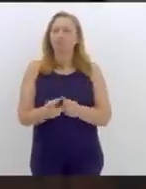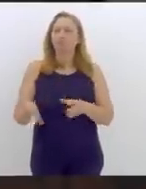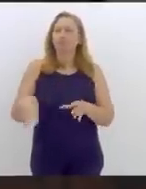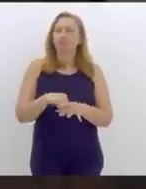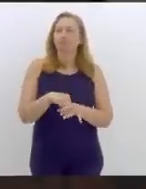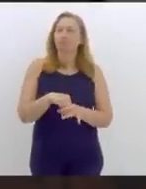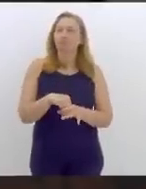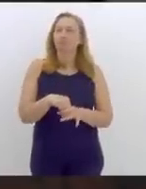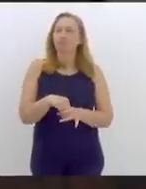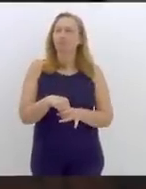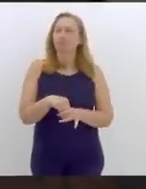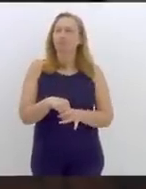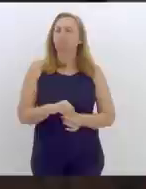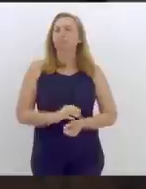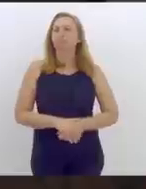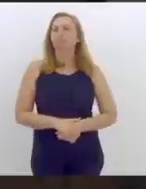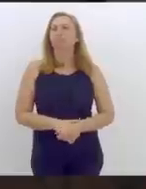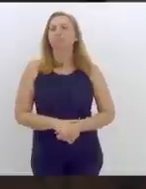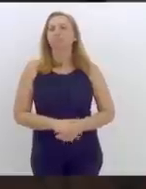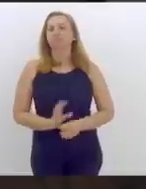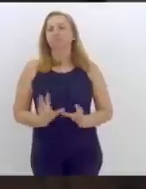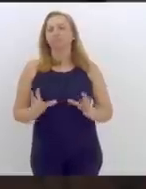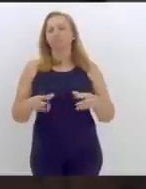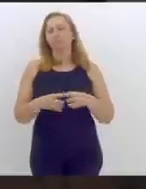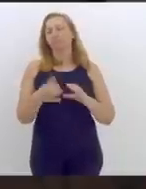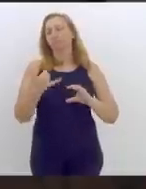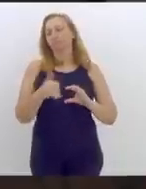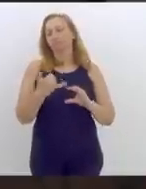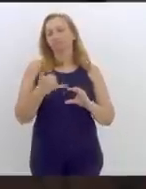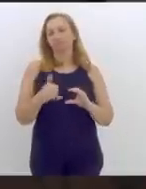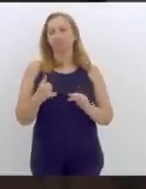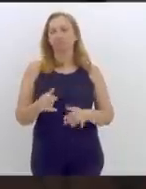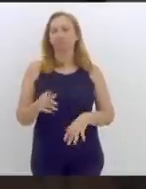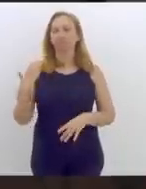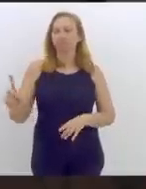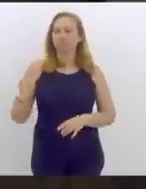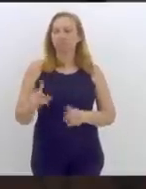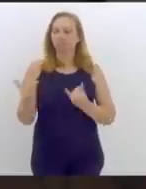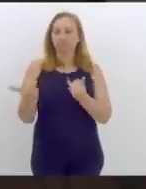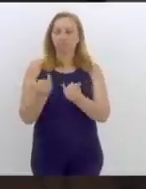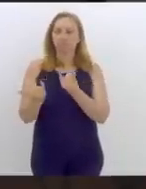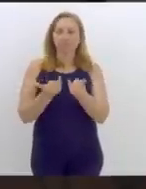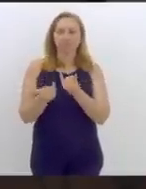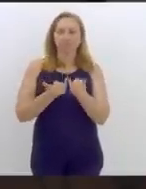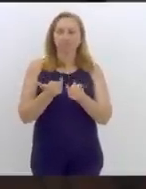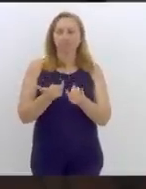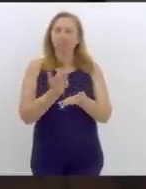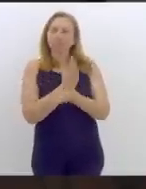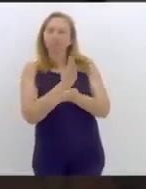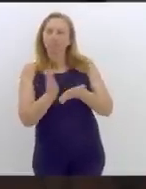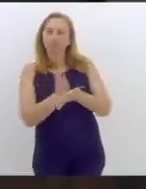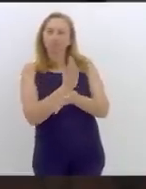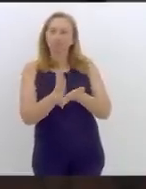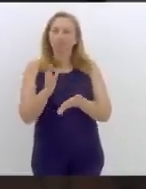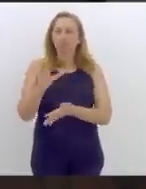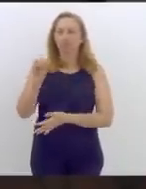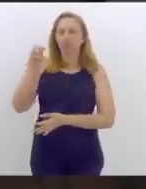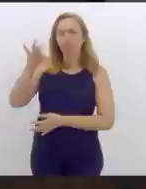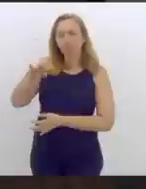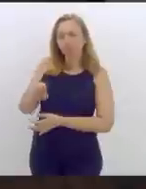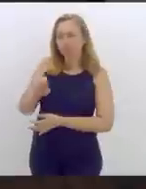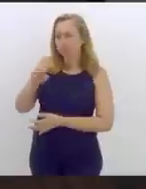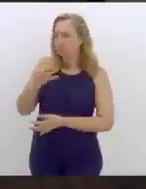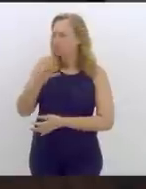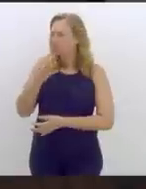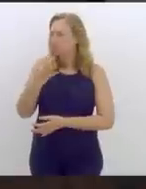dos grupos de WhatsApp e eles venham trazendo e coisas que muita das vezes Comandante não tem